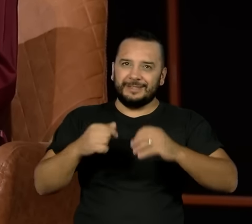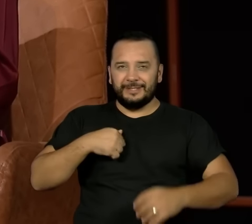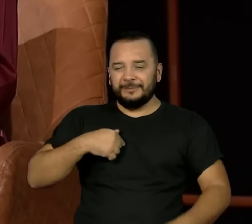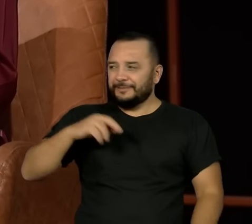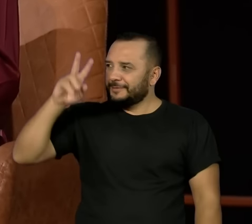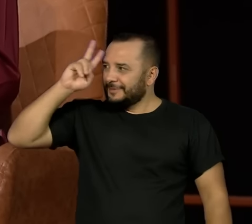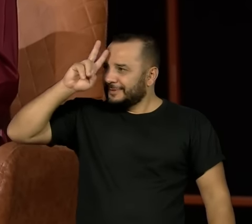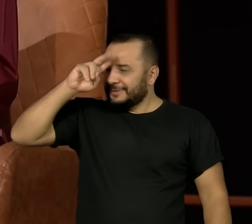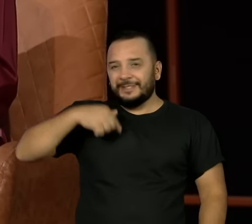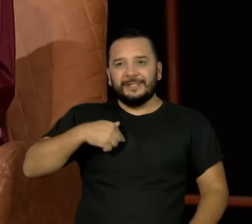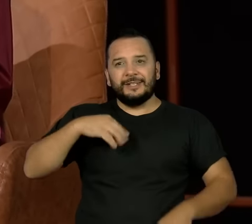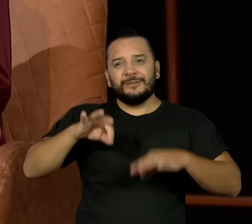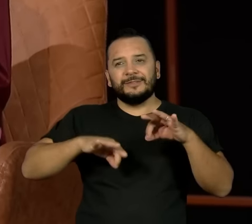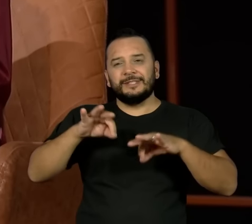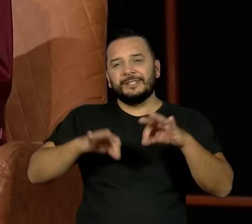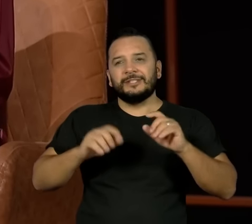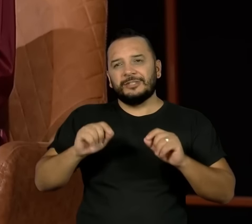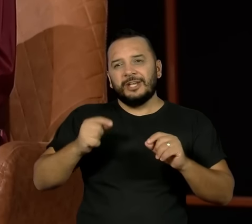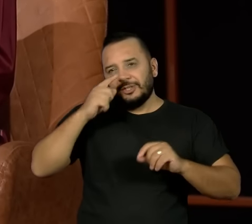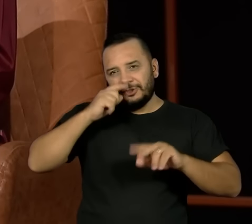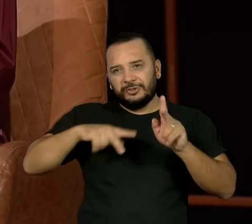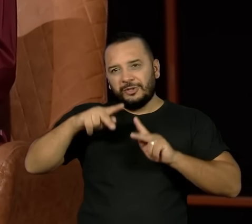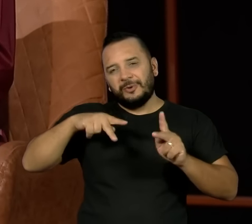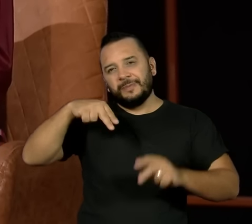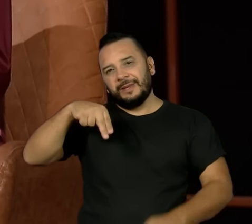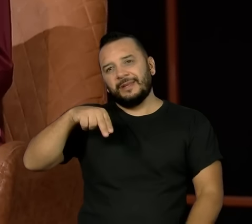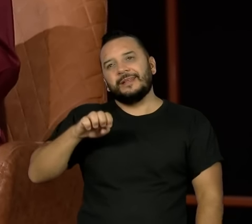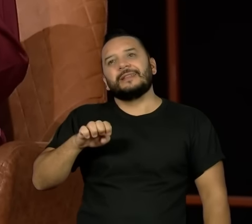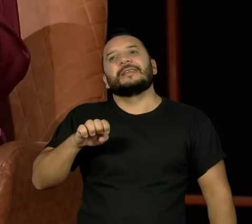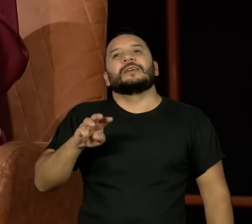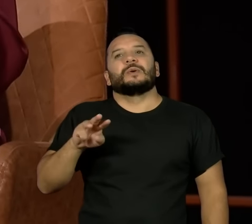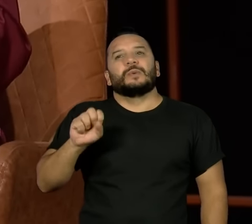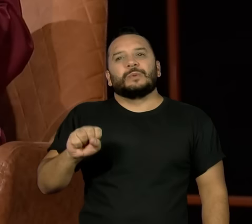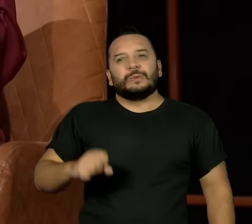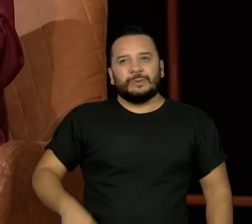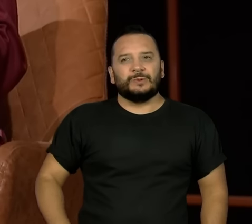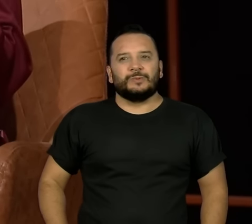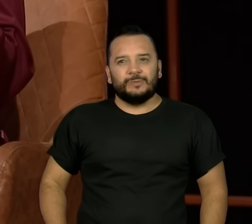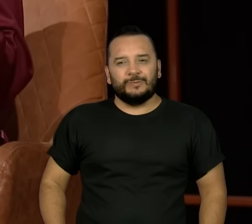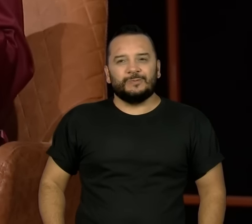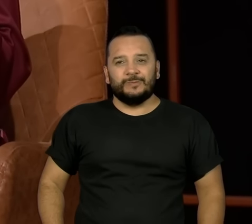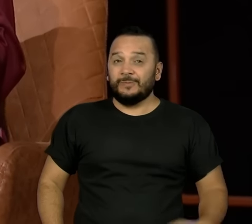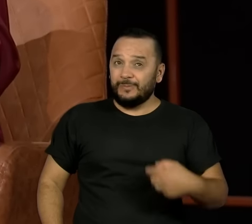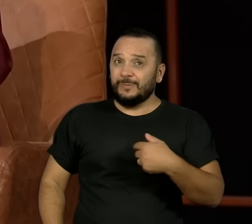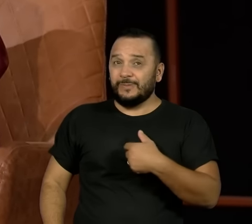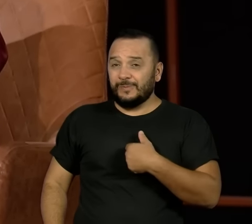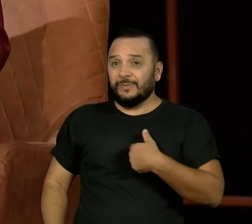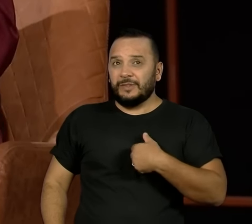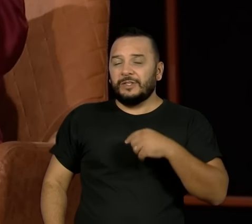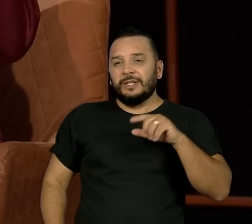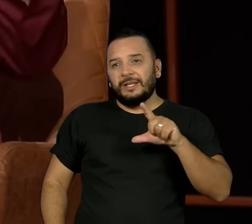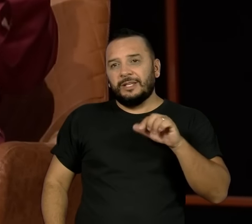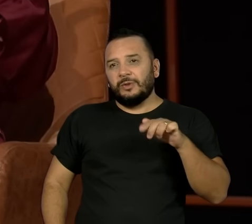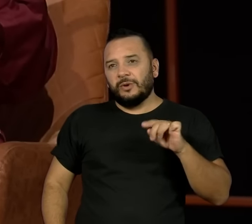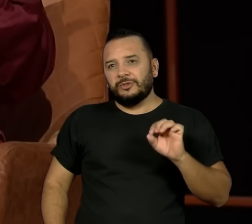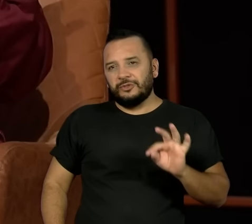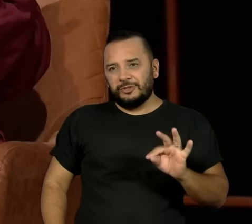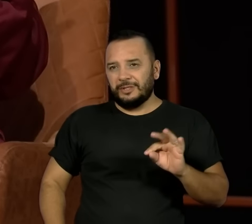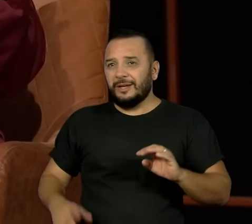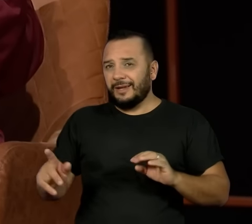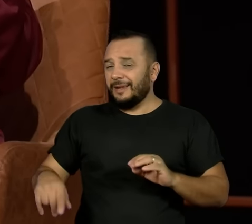muito na oficina do Shopping News. Trabalhava lá e o linotipista era o príncipe